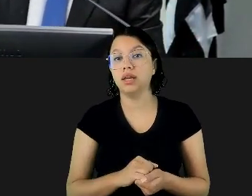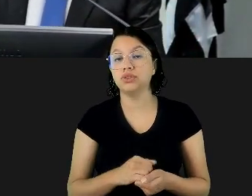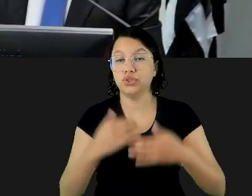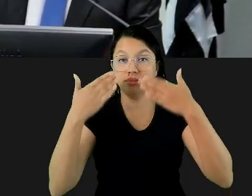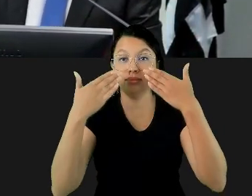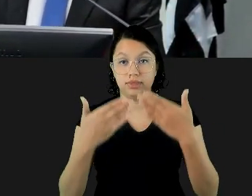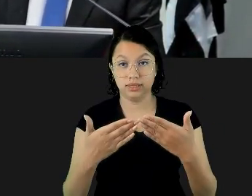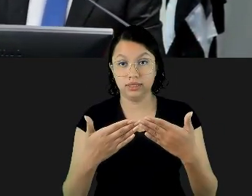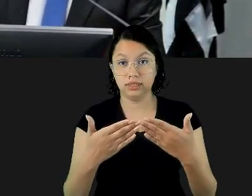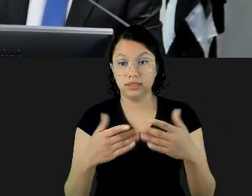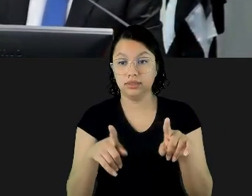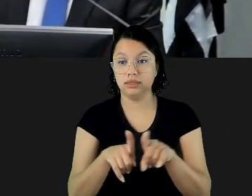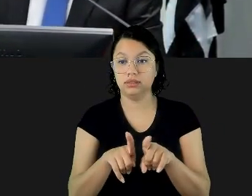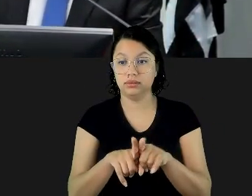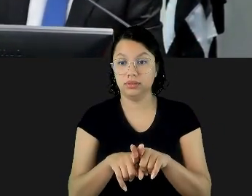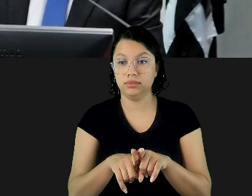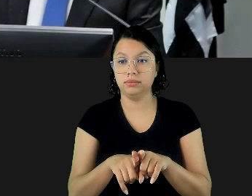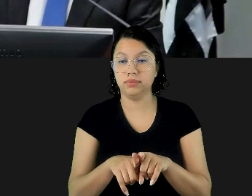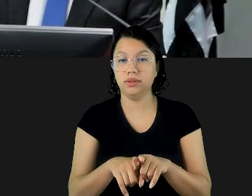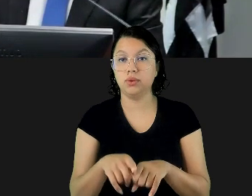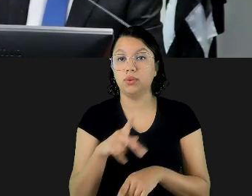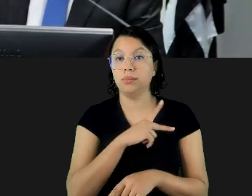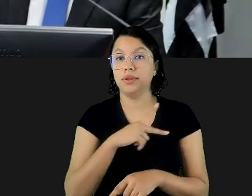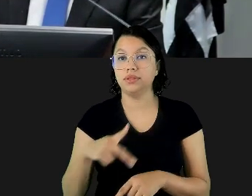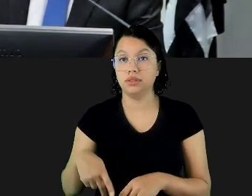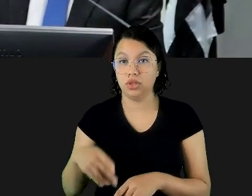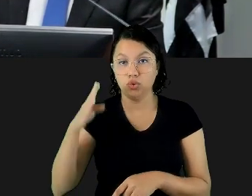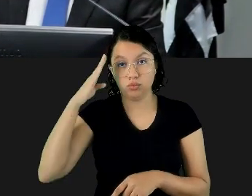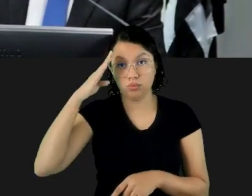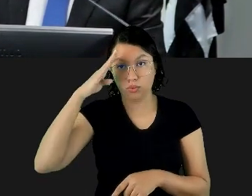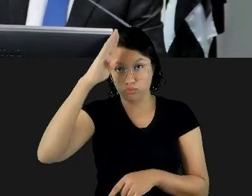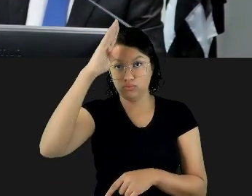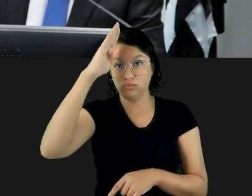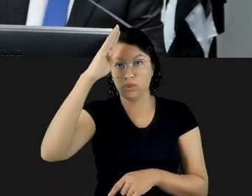para o presidente Bolsonaro quanto para o